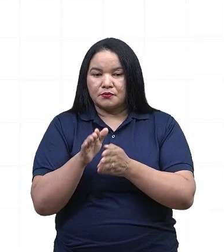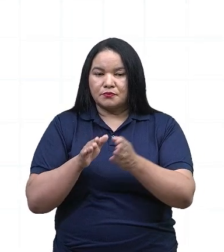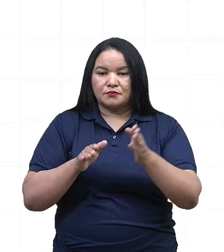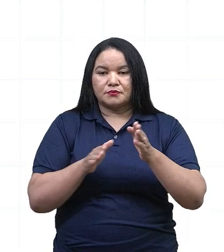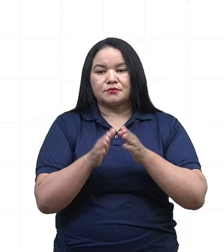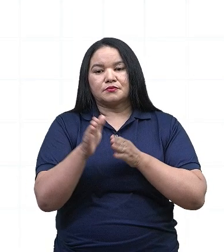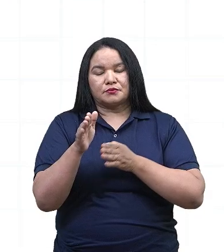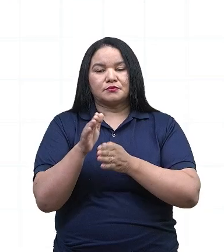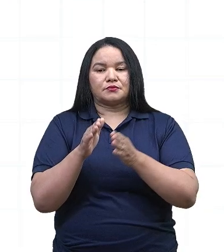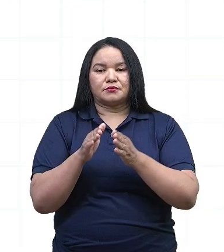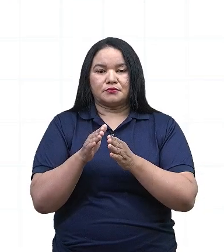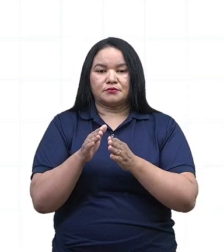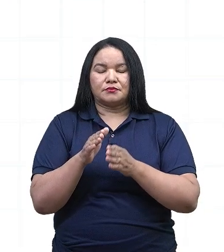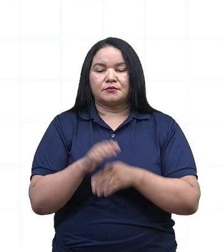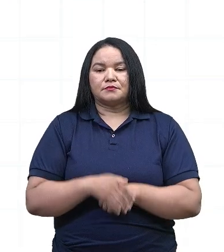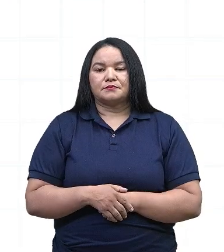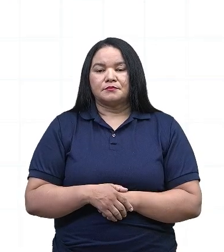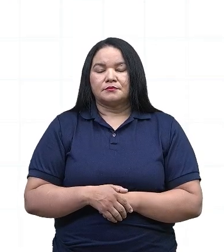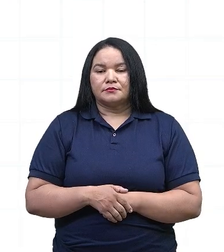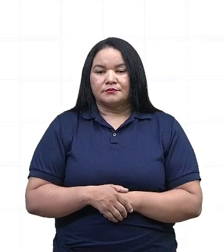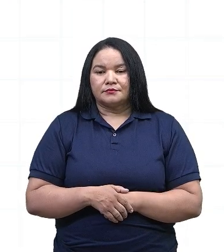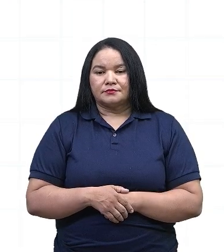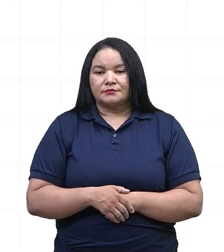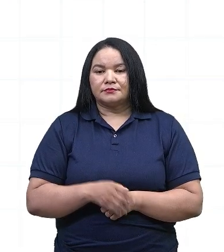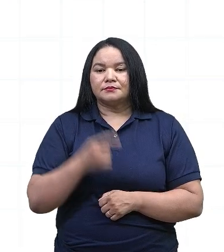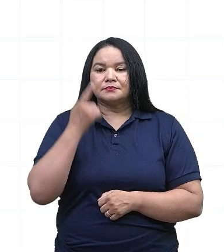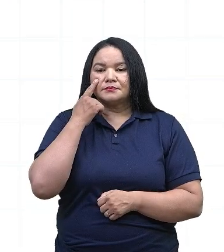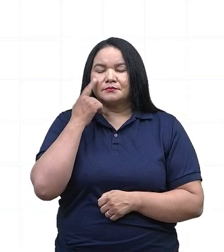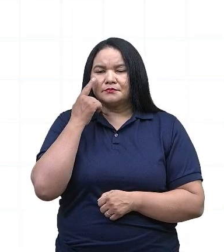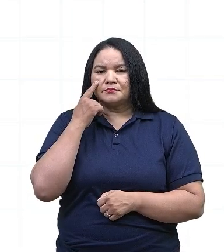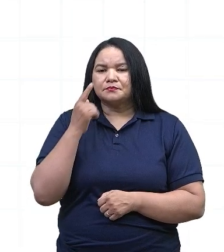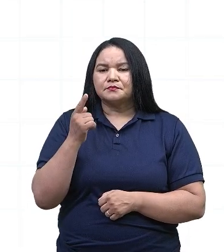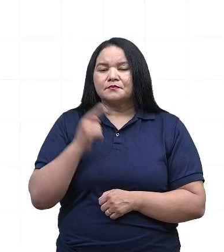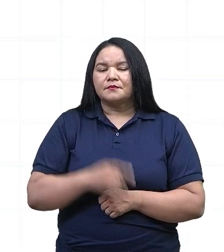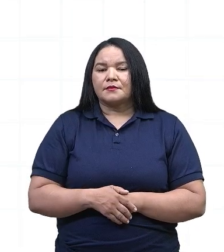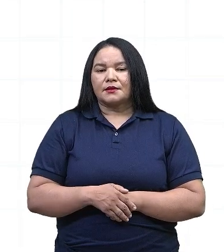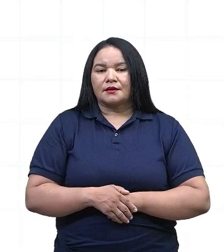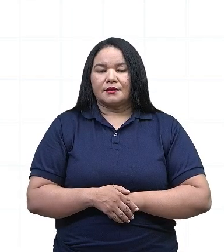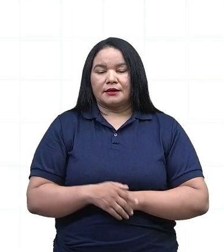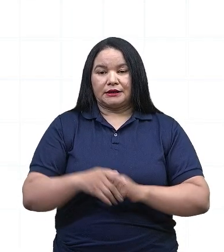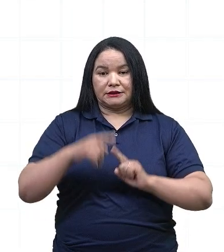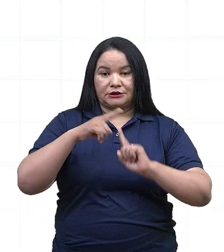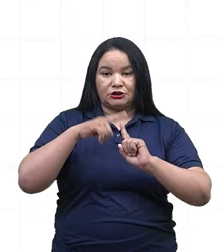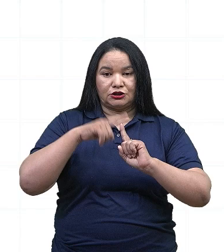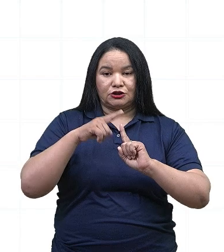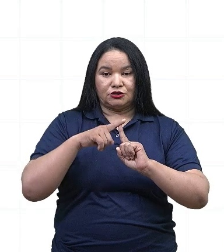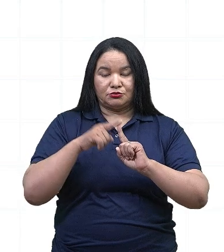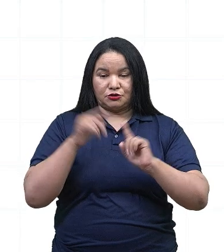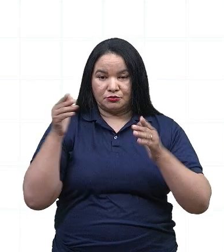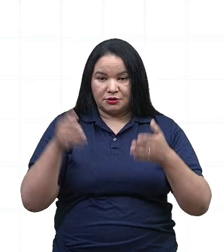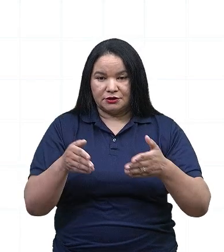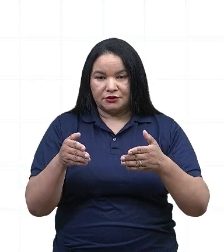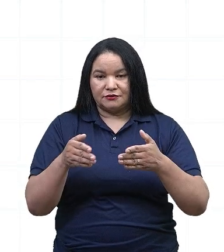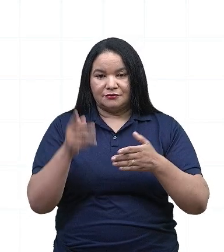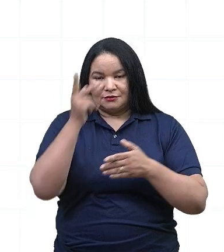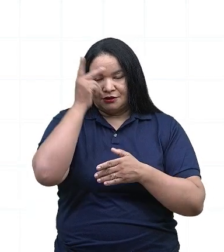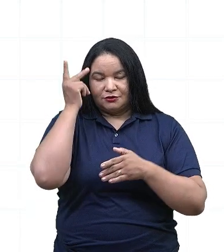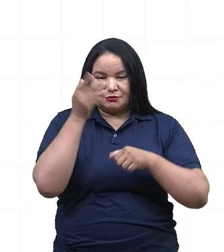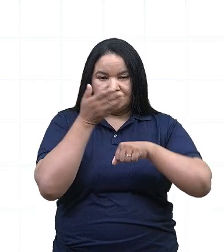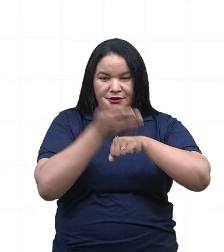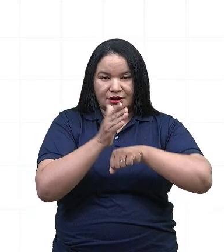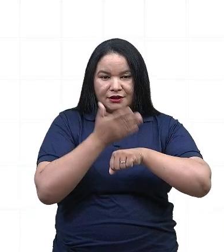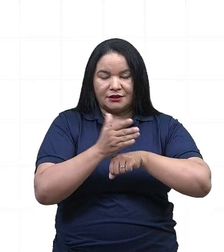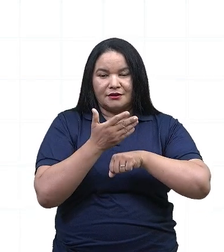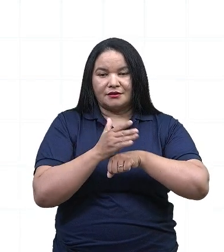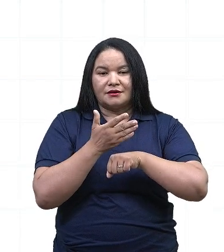em pistas. E aí a gente olha para essa modalidade em específico, os indivíduos que praticam ali o